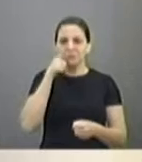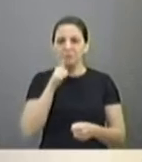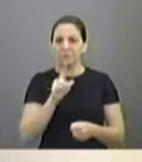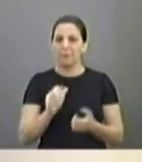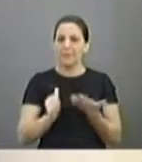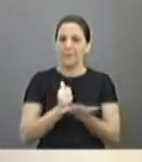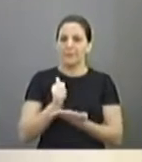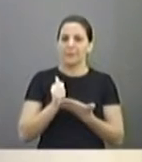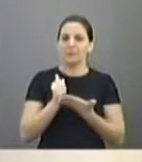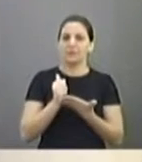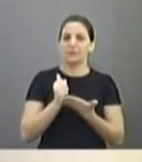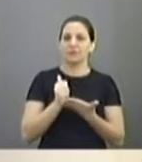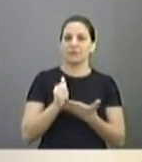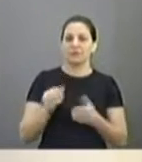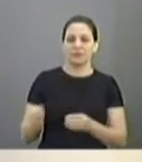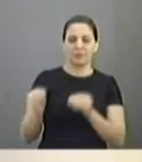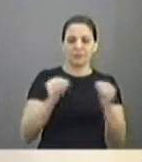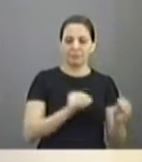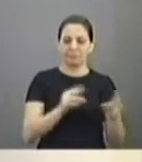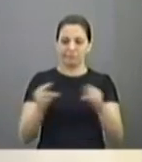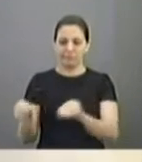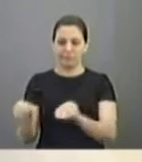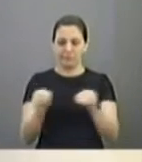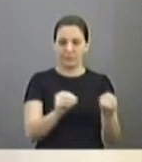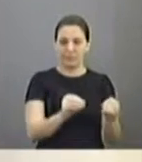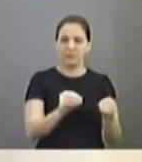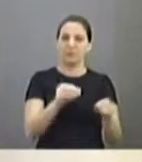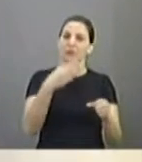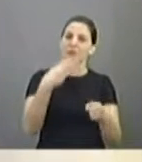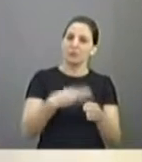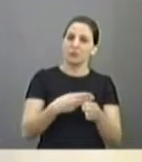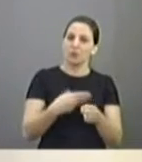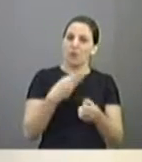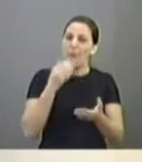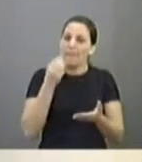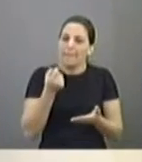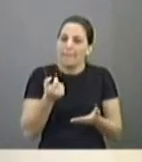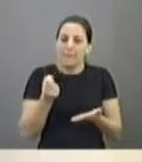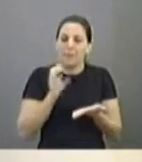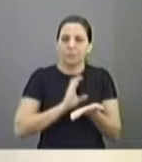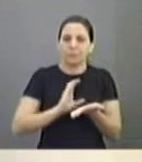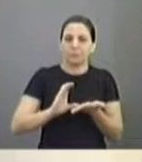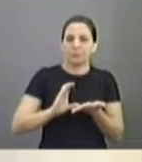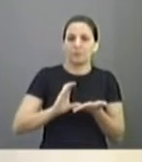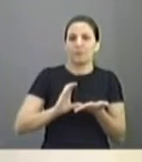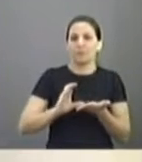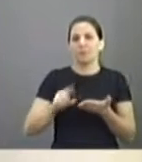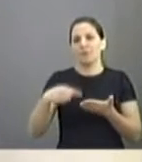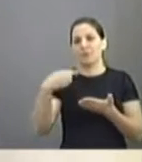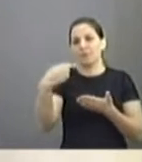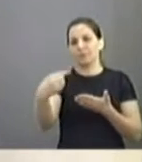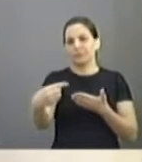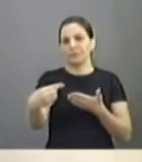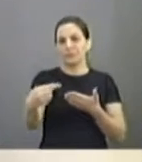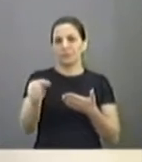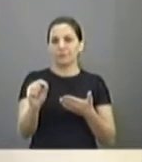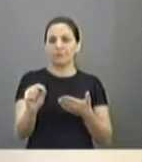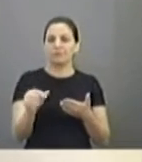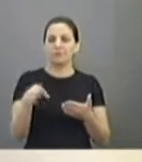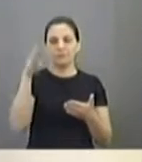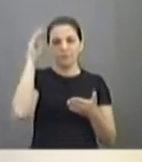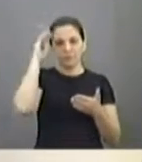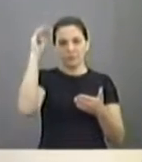basicamente apenas das transferências municipais, com pouca captação de recurso para fora e, principalmente,